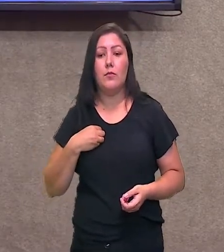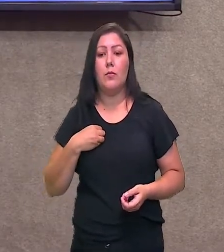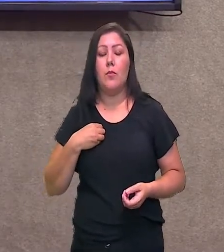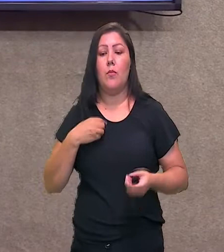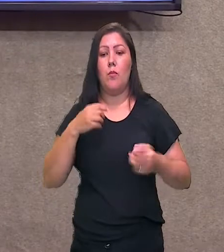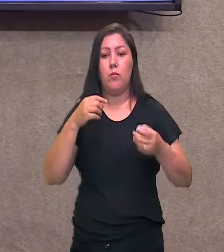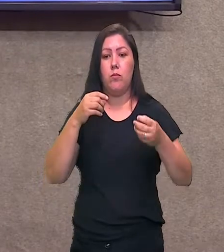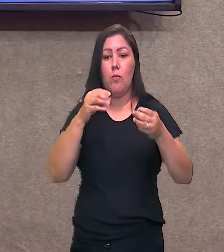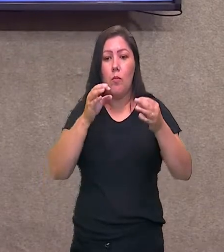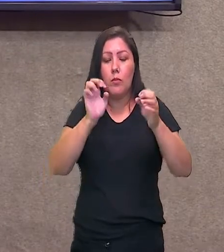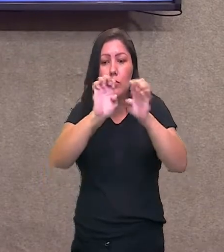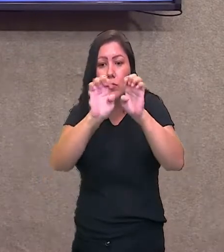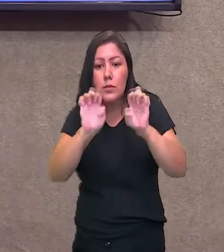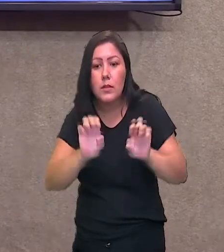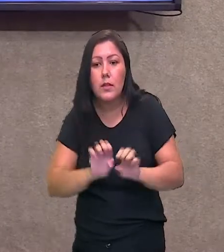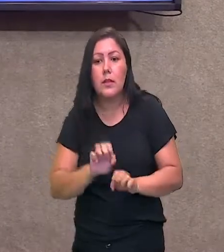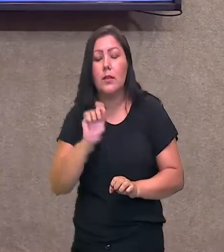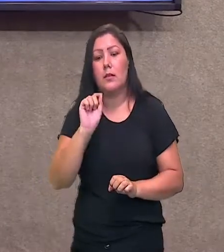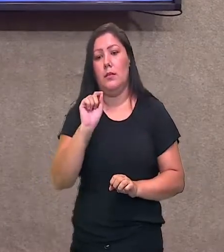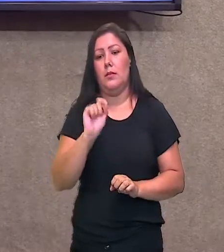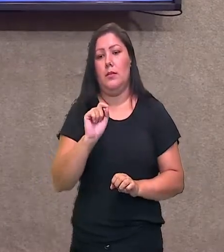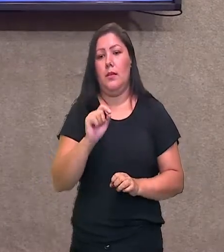o lucro.